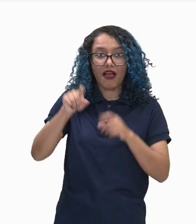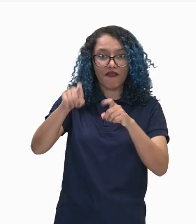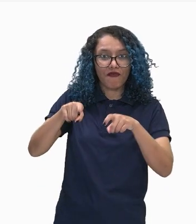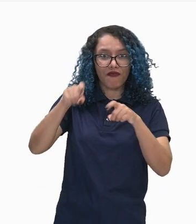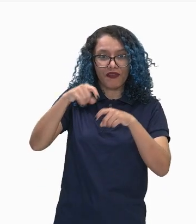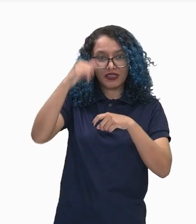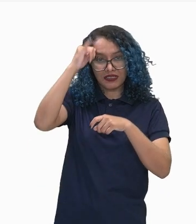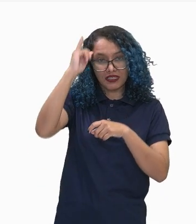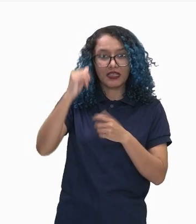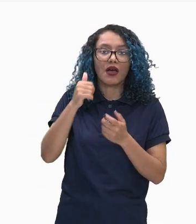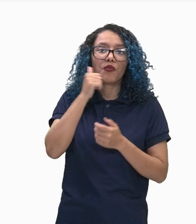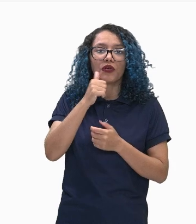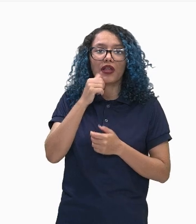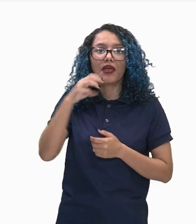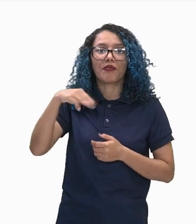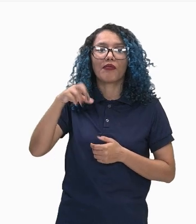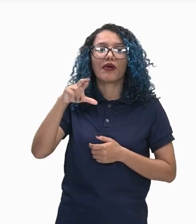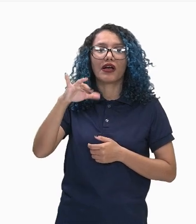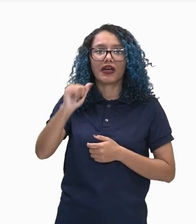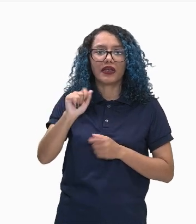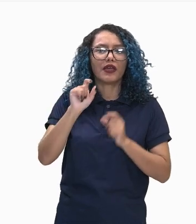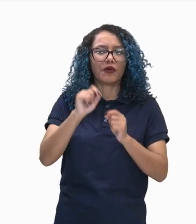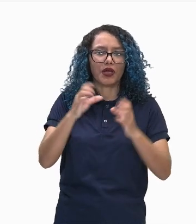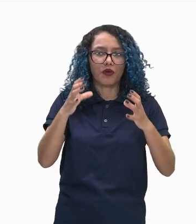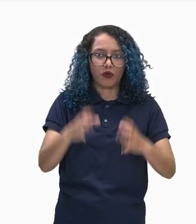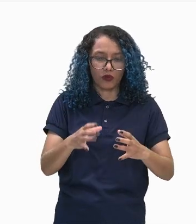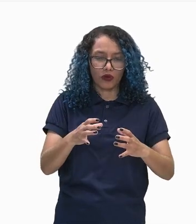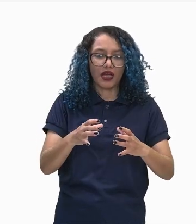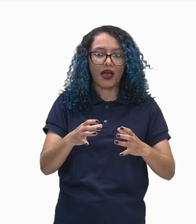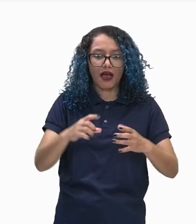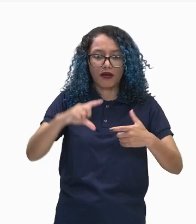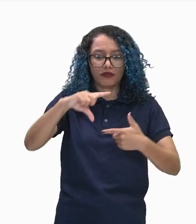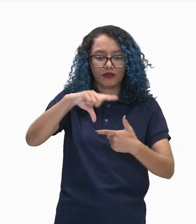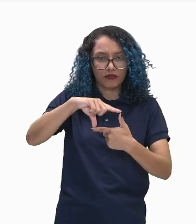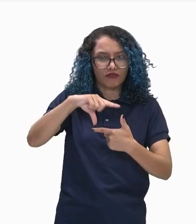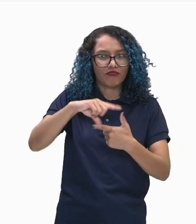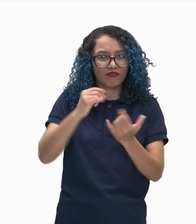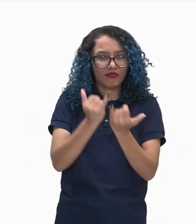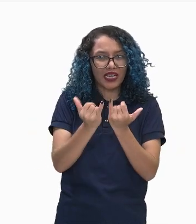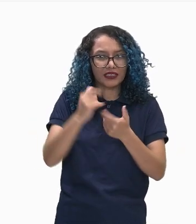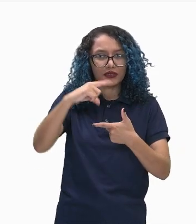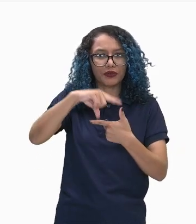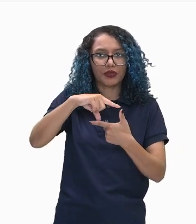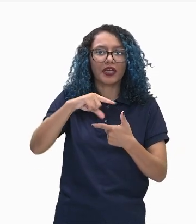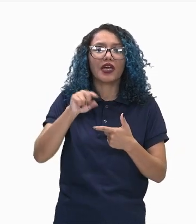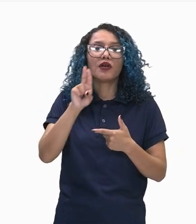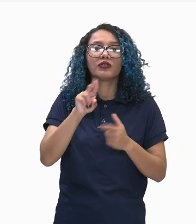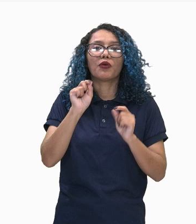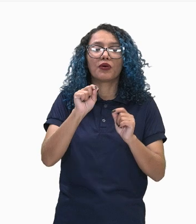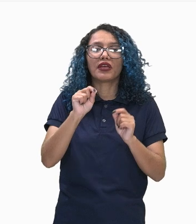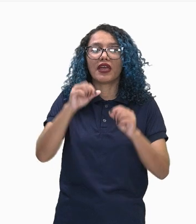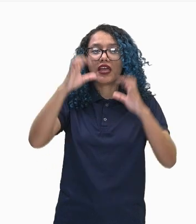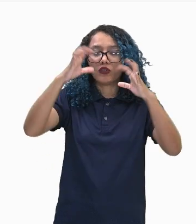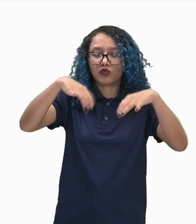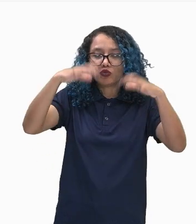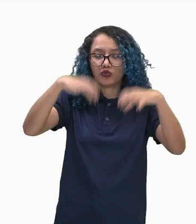há uma cisterna regular, usada para armazenar a água da chuva e garantir o abastecimento durante os períodos de